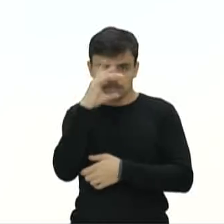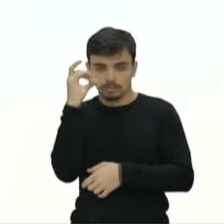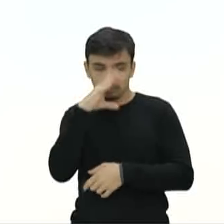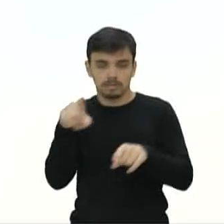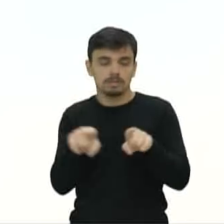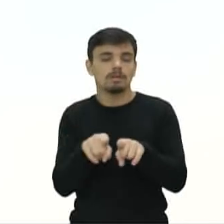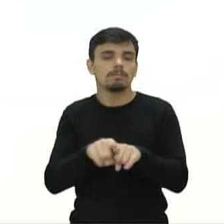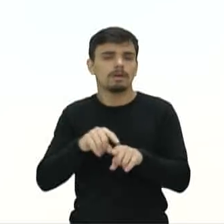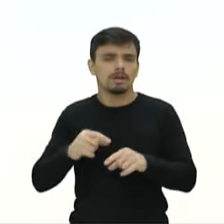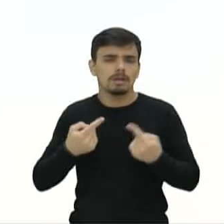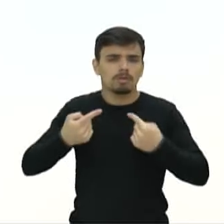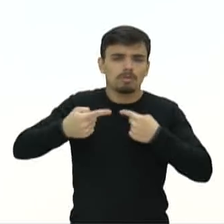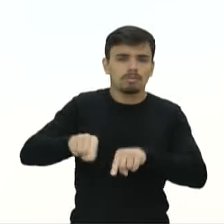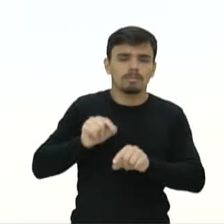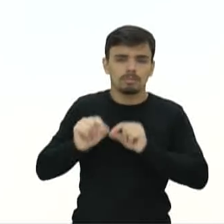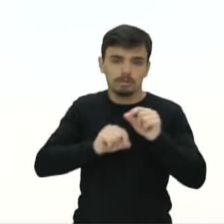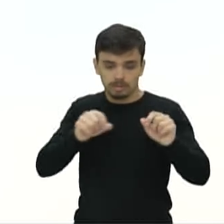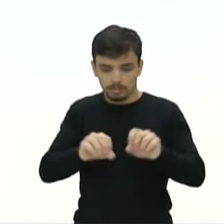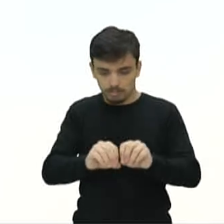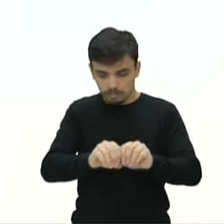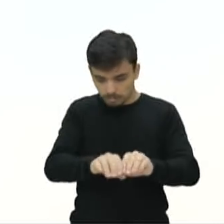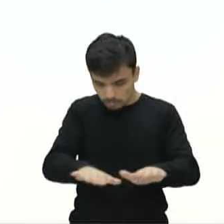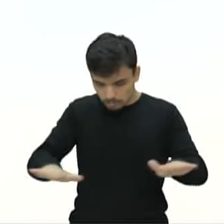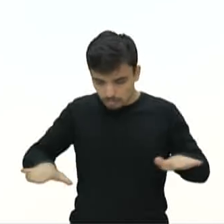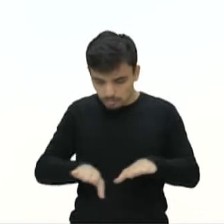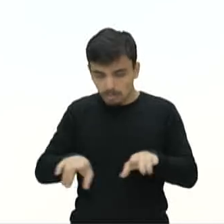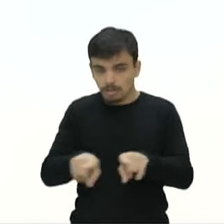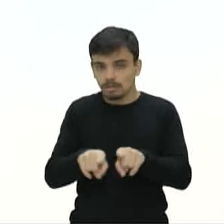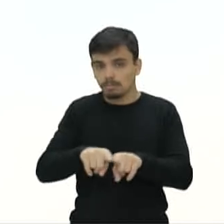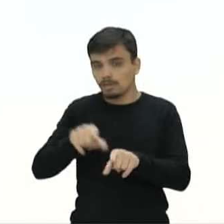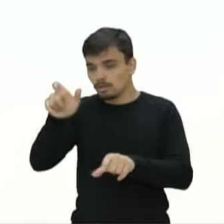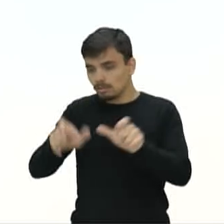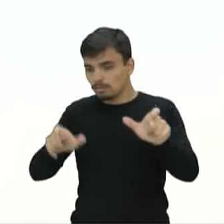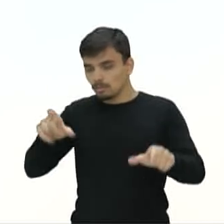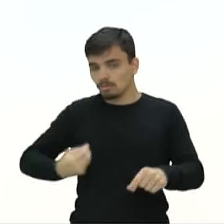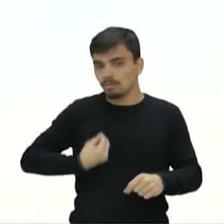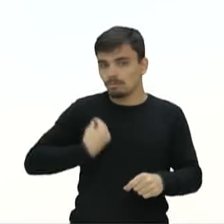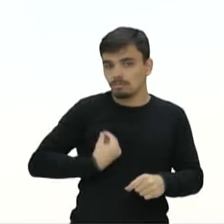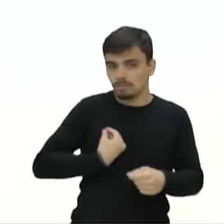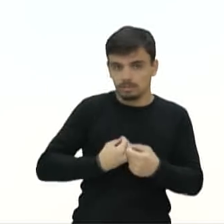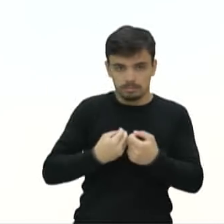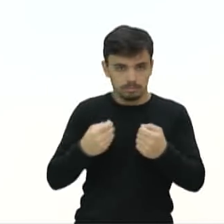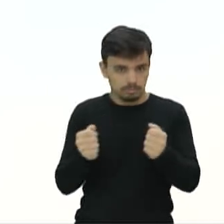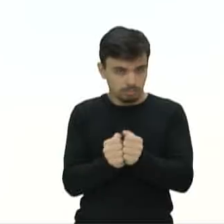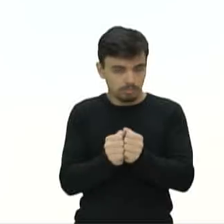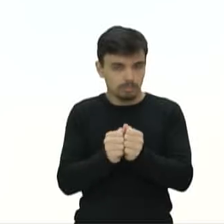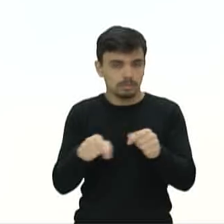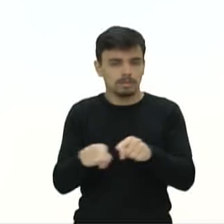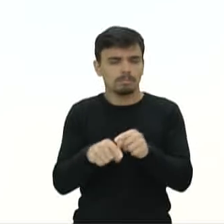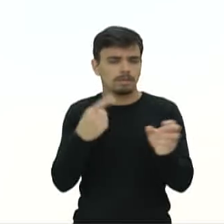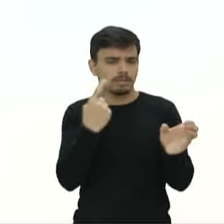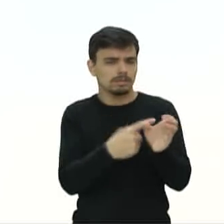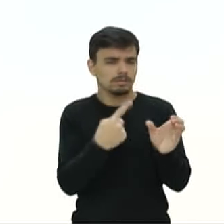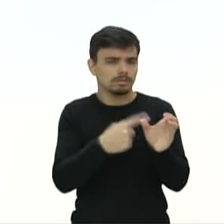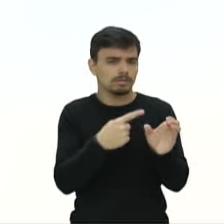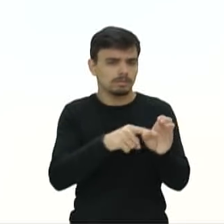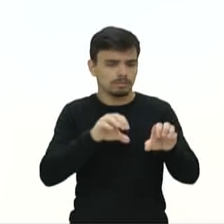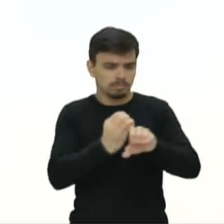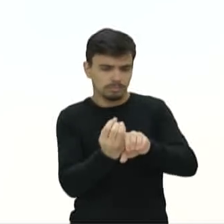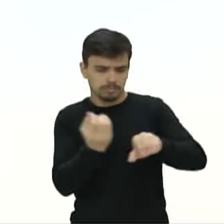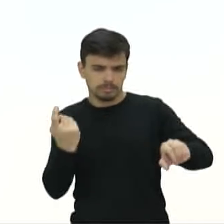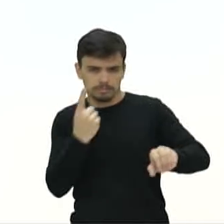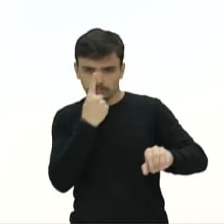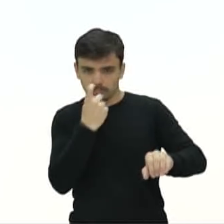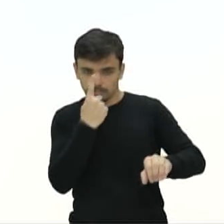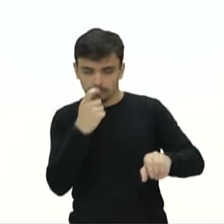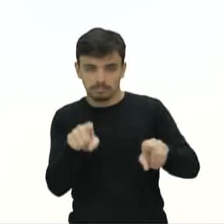eles comprometem diretamente o solo e os seres que nele vivem. Nas áreas urbanas, o esgoto e o lixo industrial e doméstico